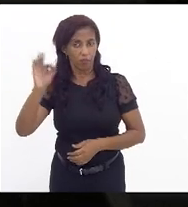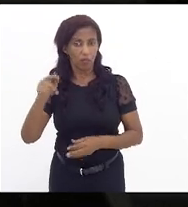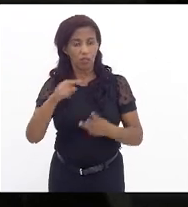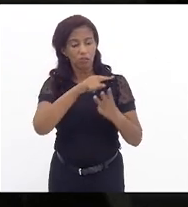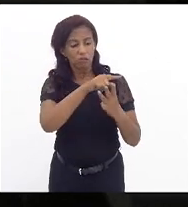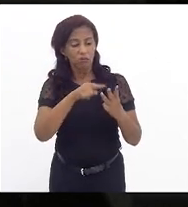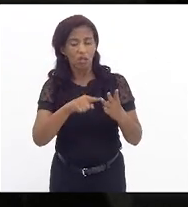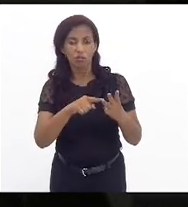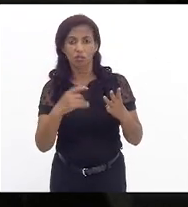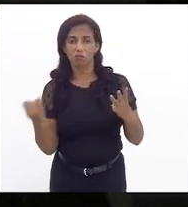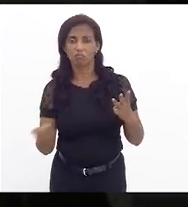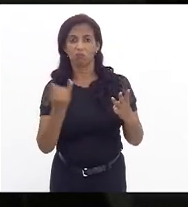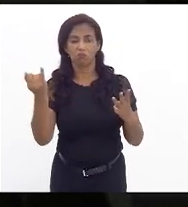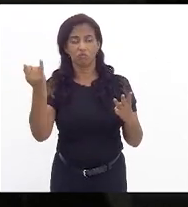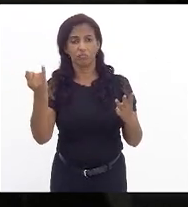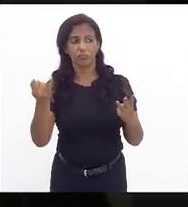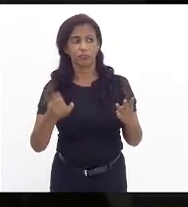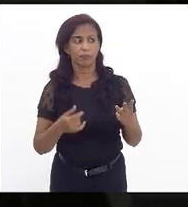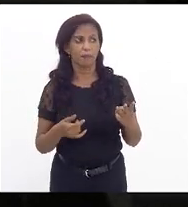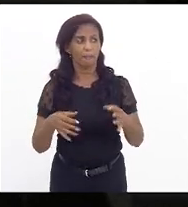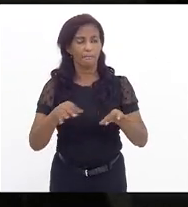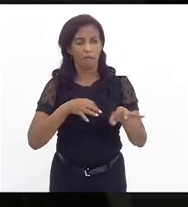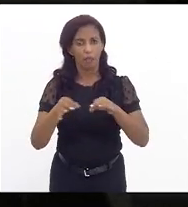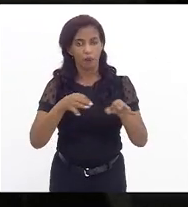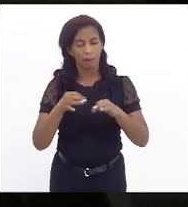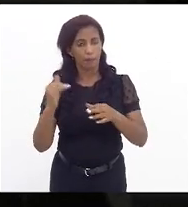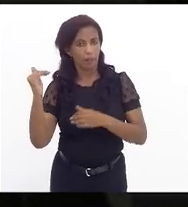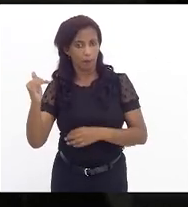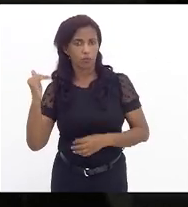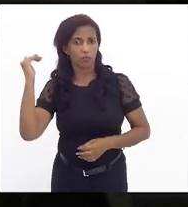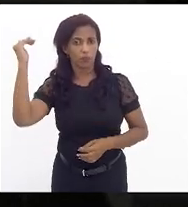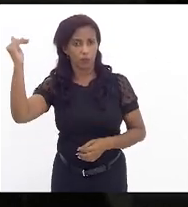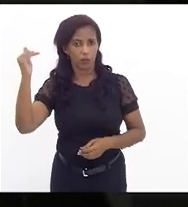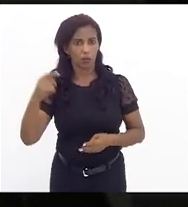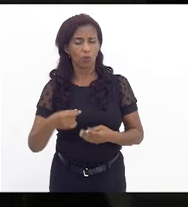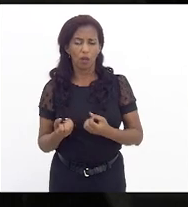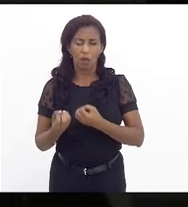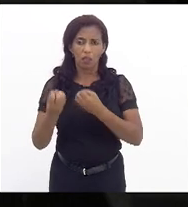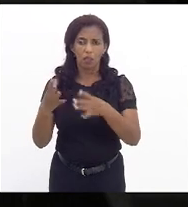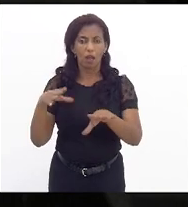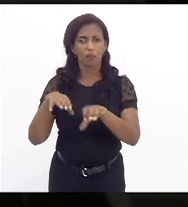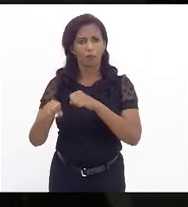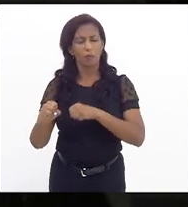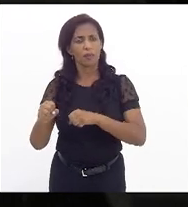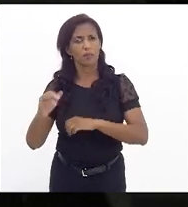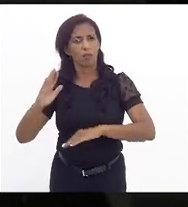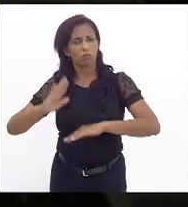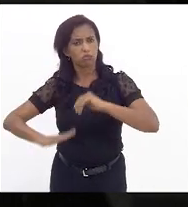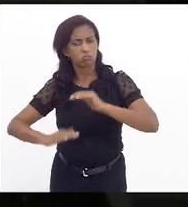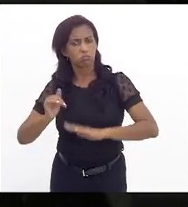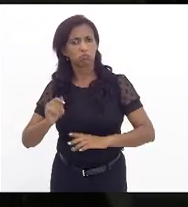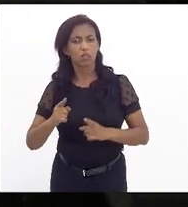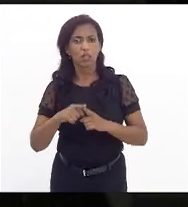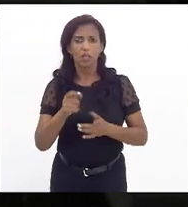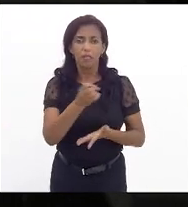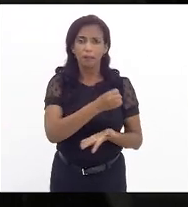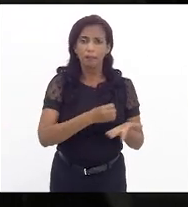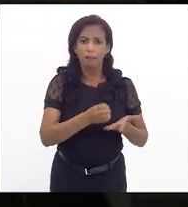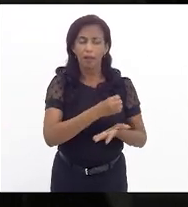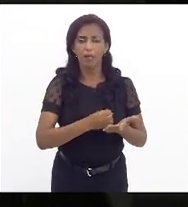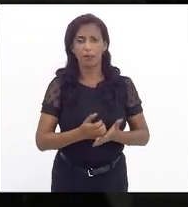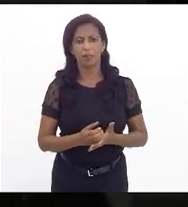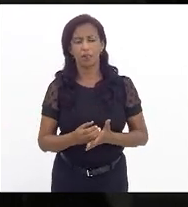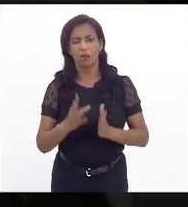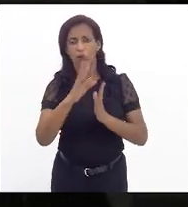três grandes papéis do ensino médio. Preparar para o ensino superior, oferecer uma formação profissionalizante e a formação básica, né,